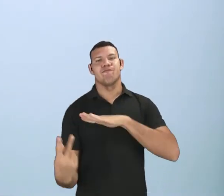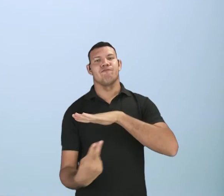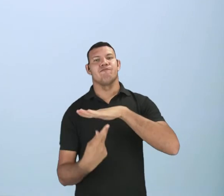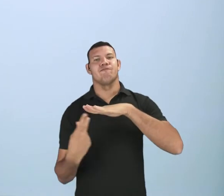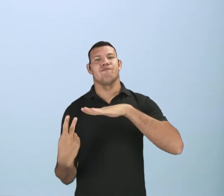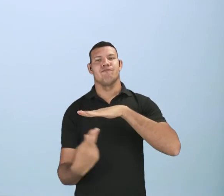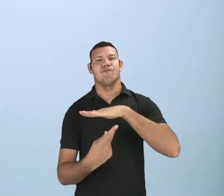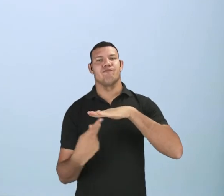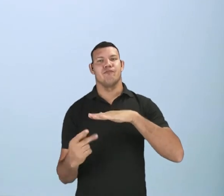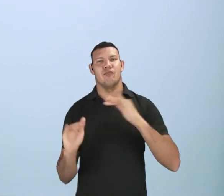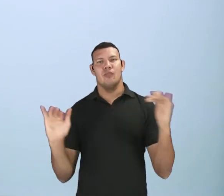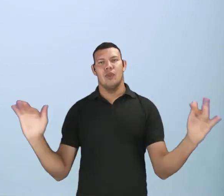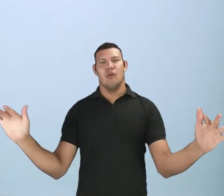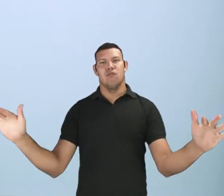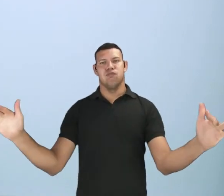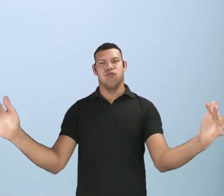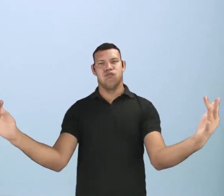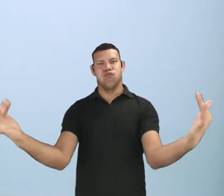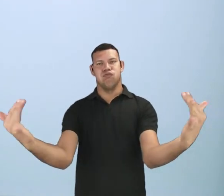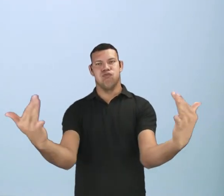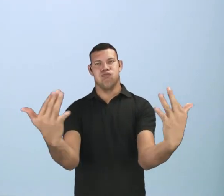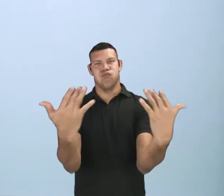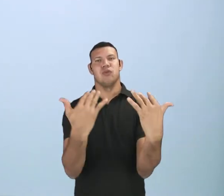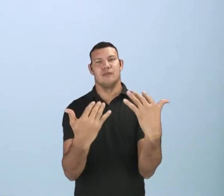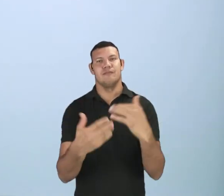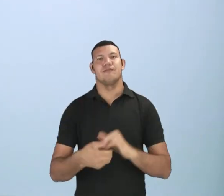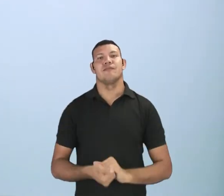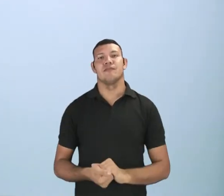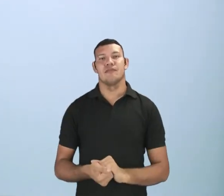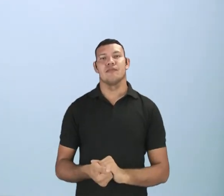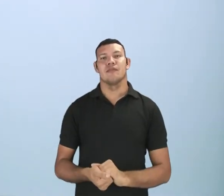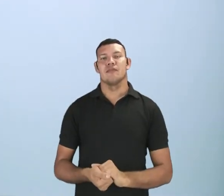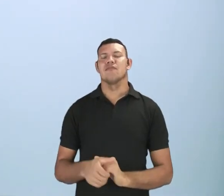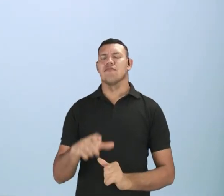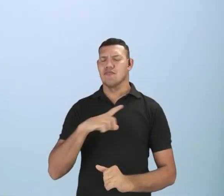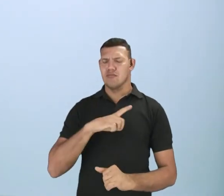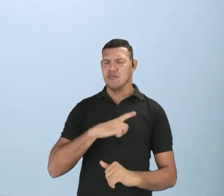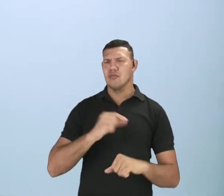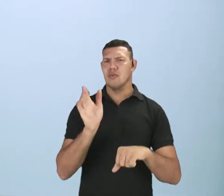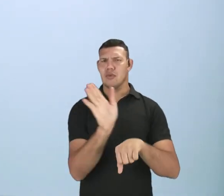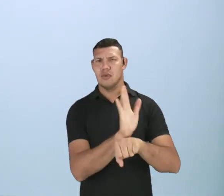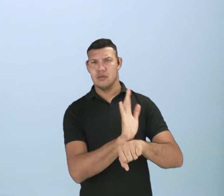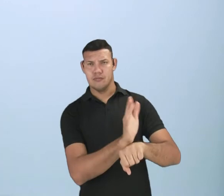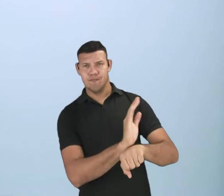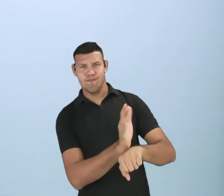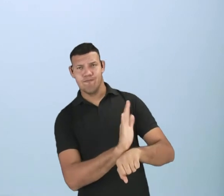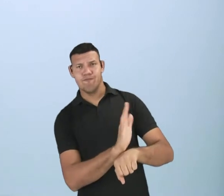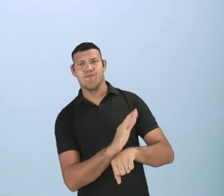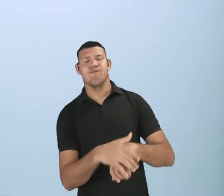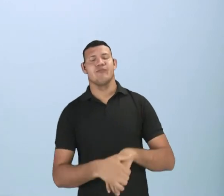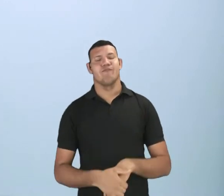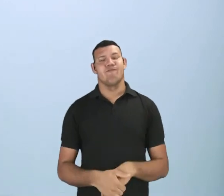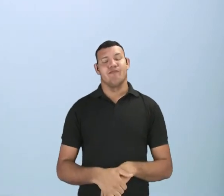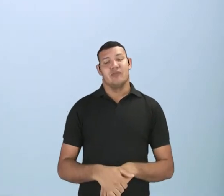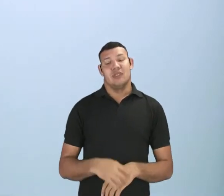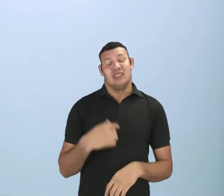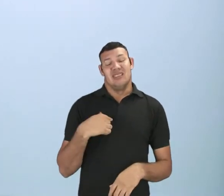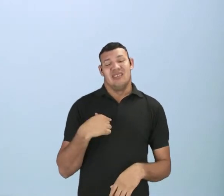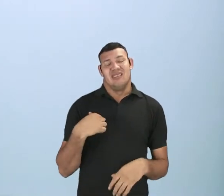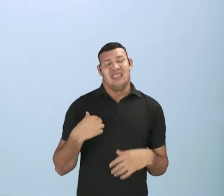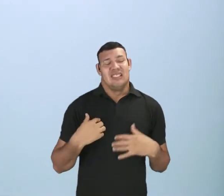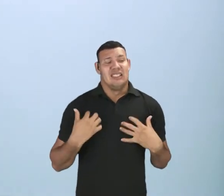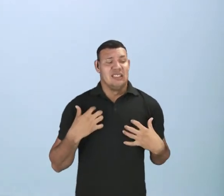né? Nós vemos aí que vocês podem até pesquisar, nós temos aí cenas, né? Difícil de lidar aos olhos